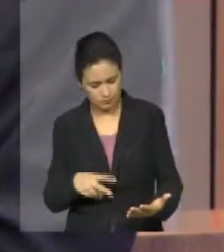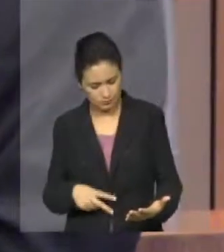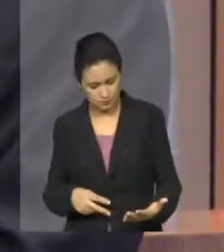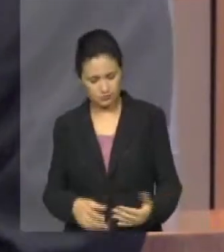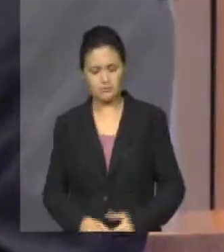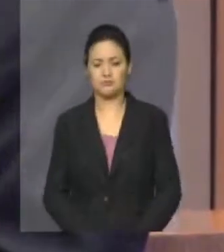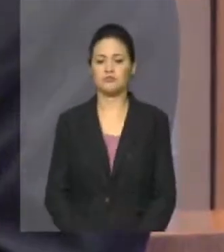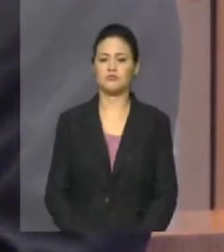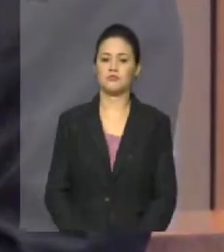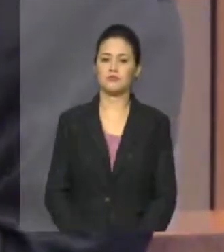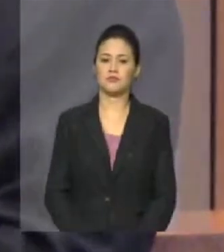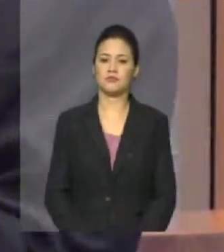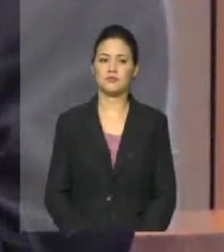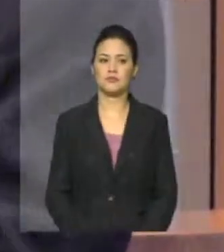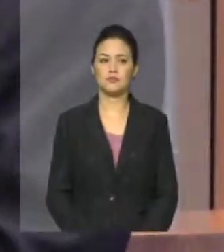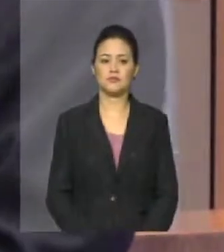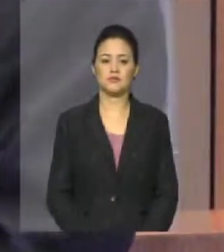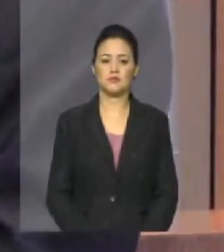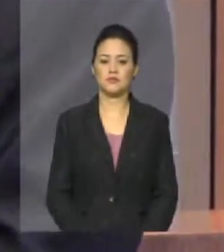que,